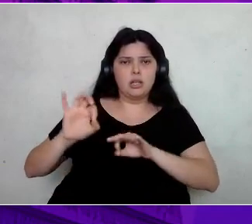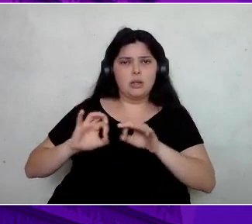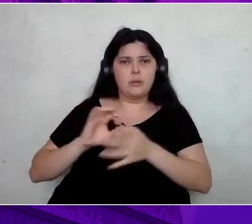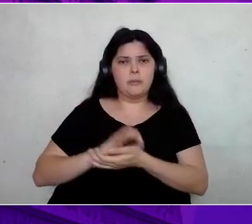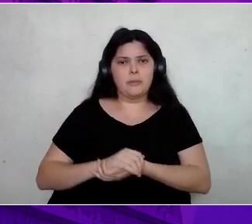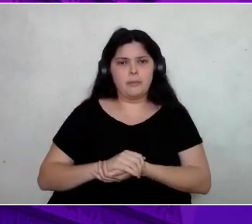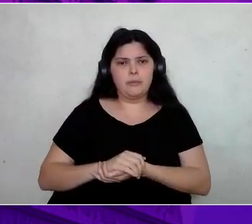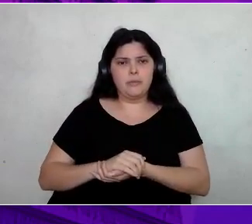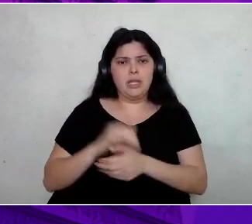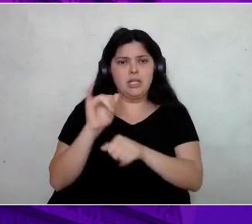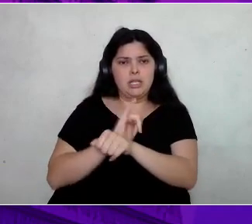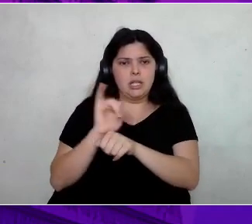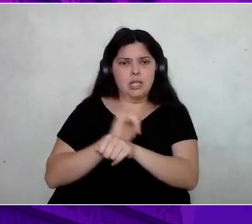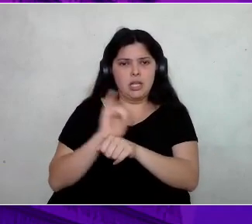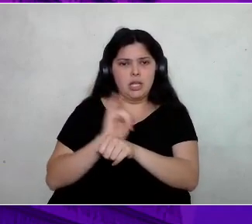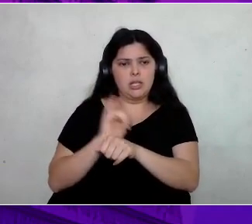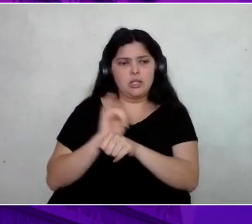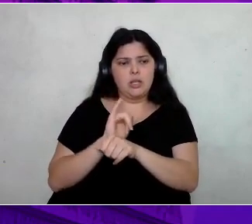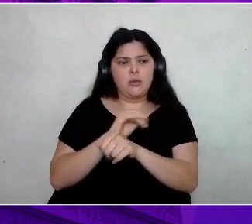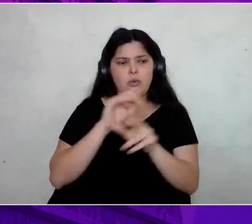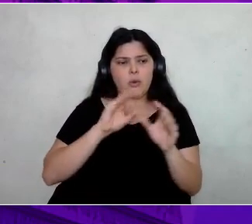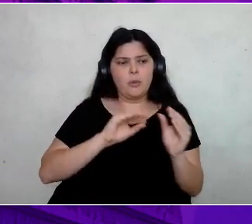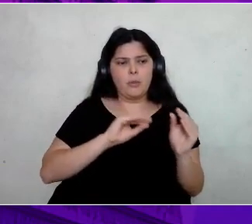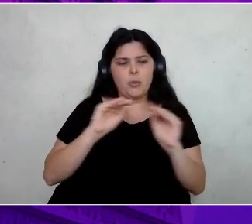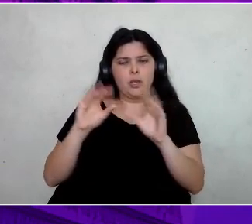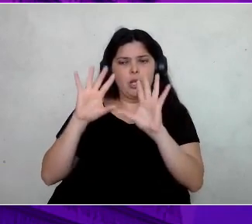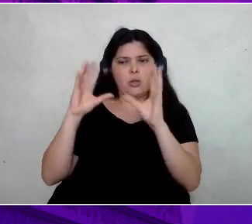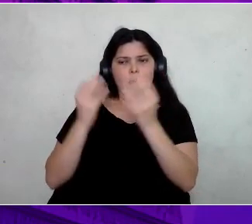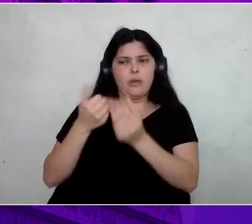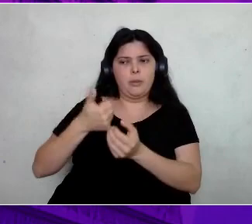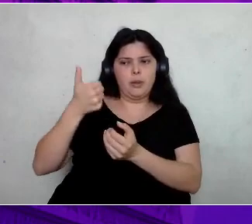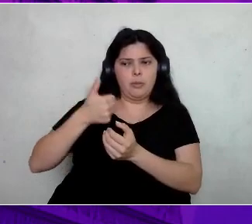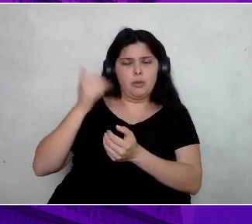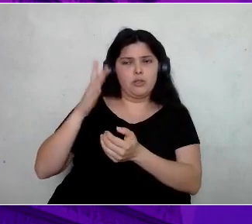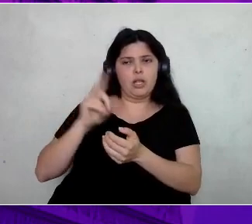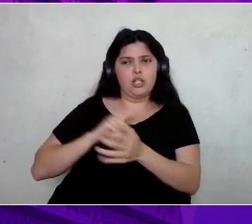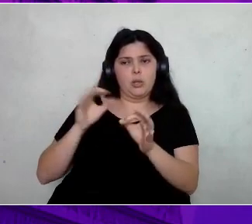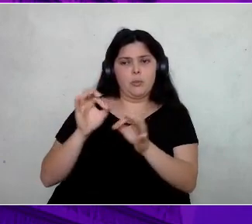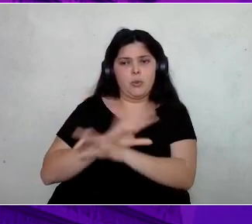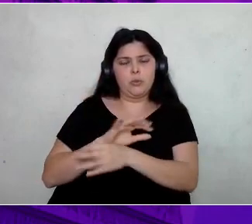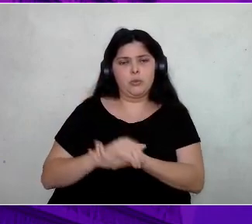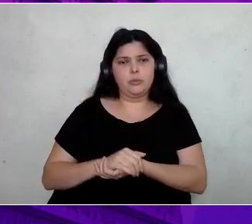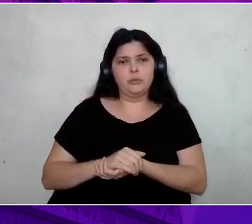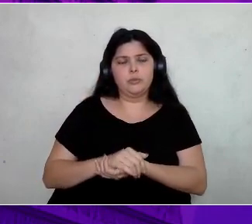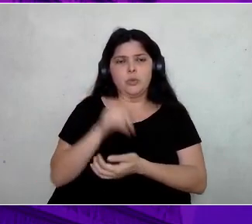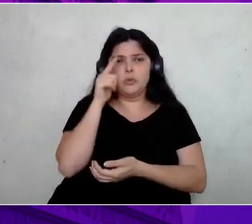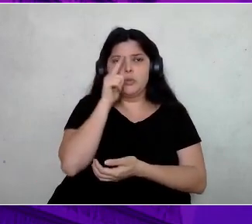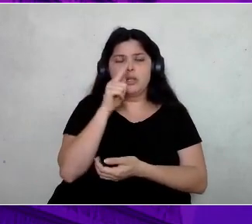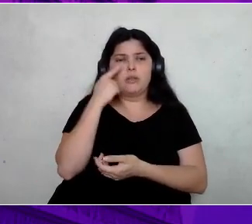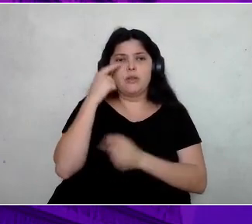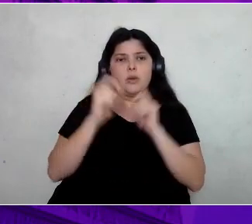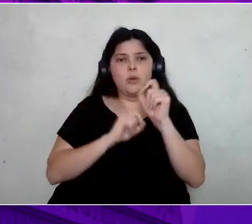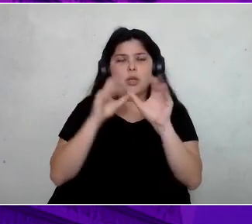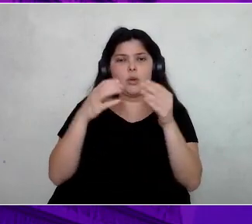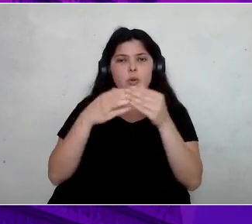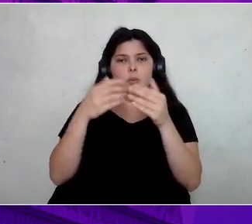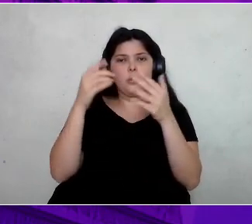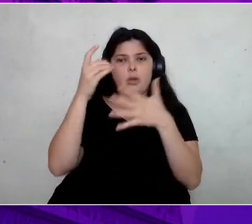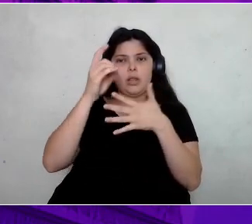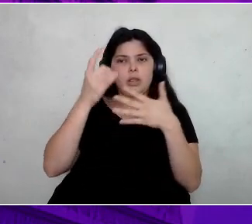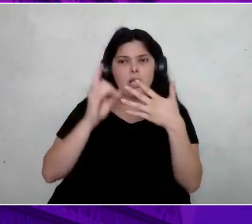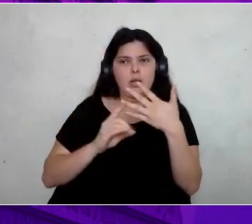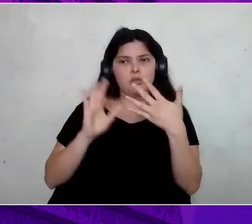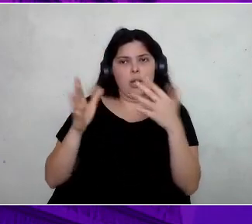estratégica, eu vou migrar para a nuvem primeiro o que já existia, para poder pegar conjuntos de dados que já existiam no meu